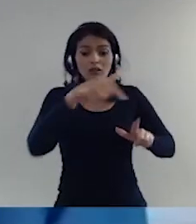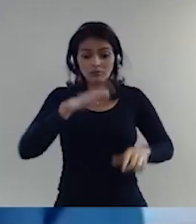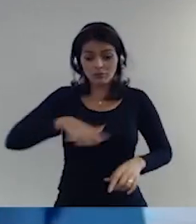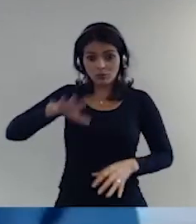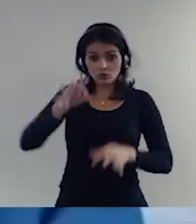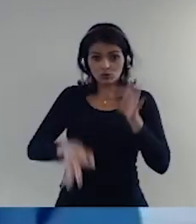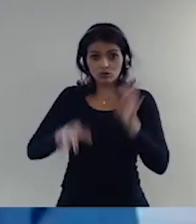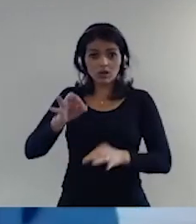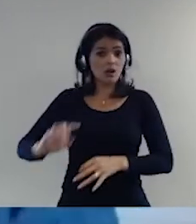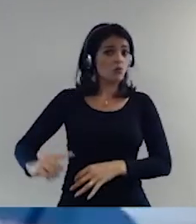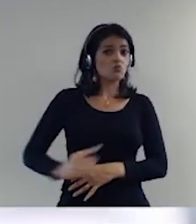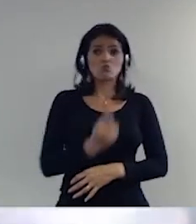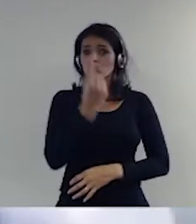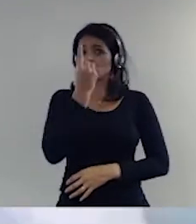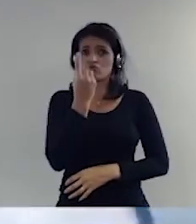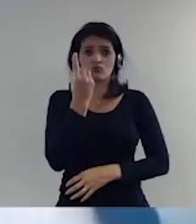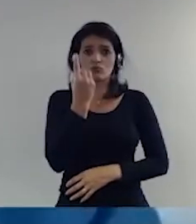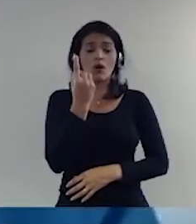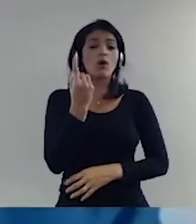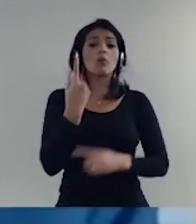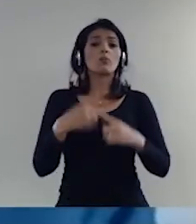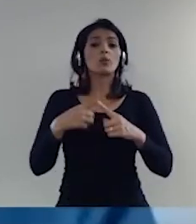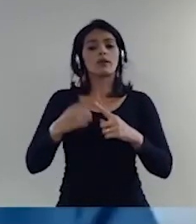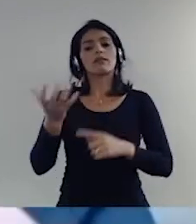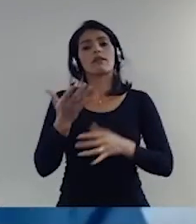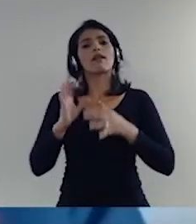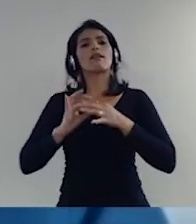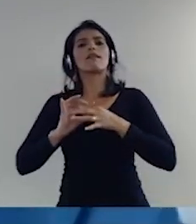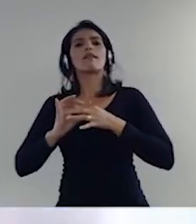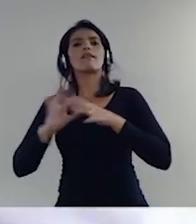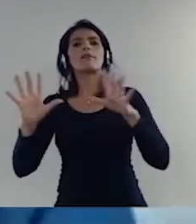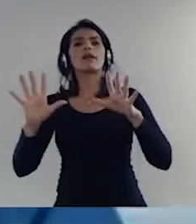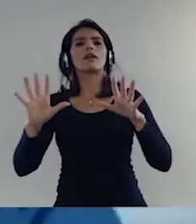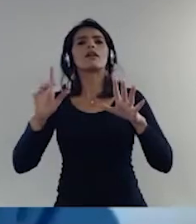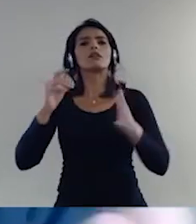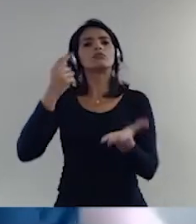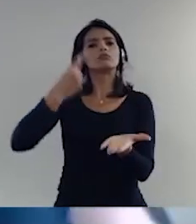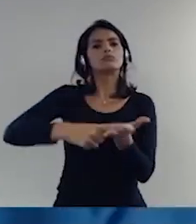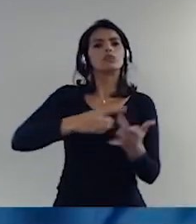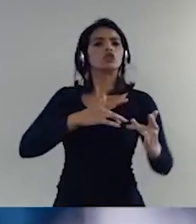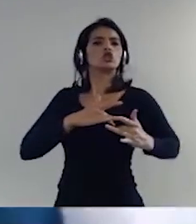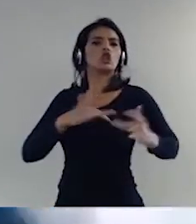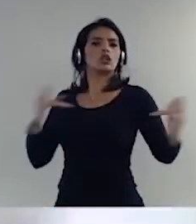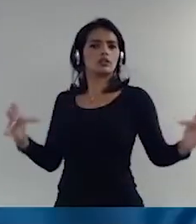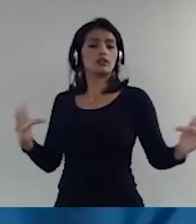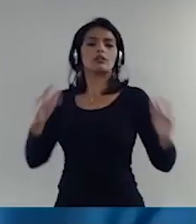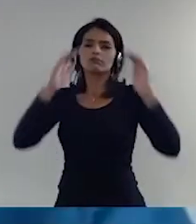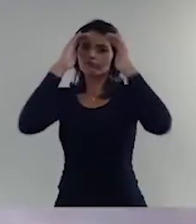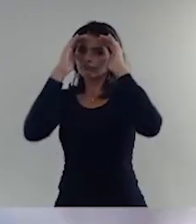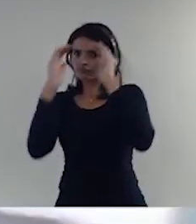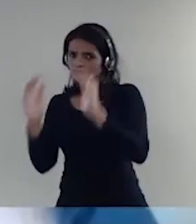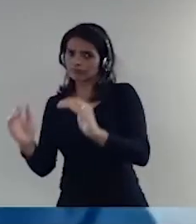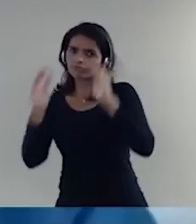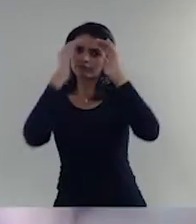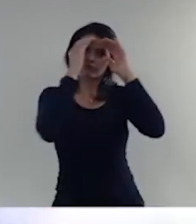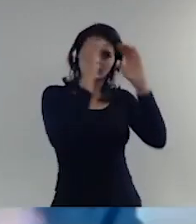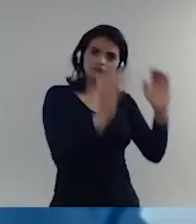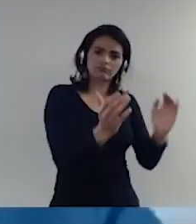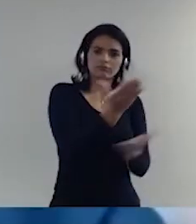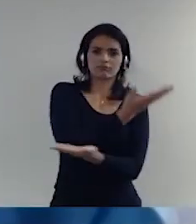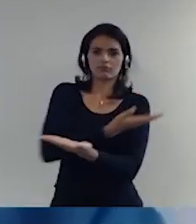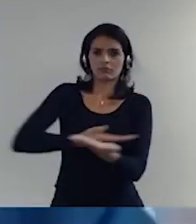Ele é uno, que ele quer que a liberdade se dê com solidariedade, mas com respeito